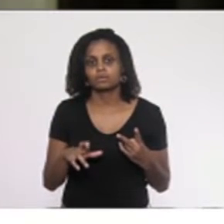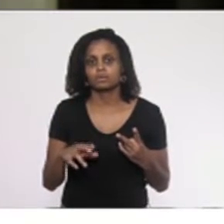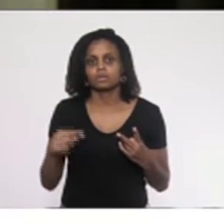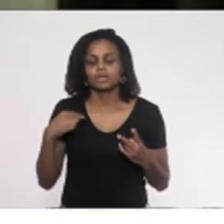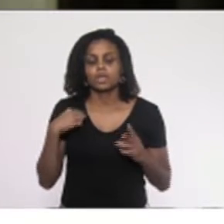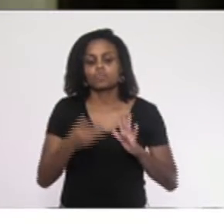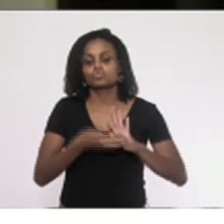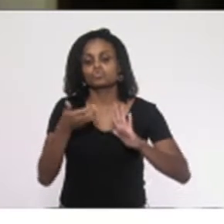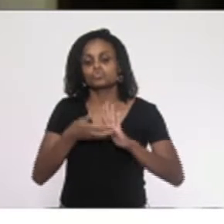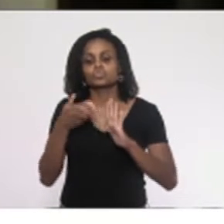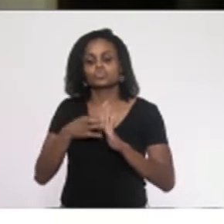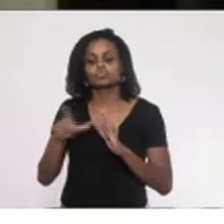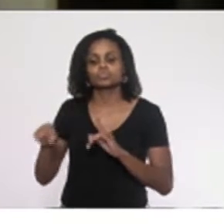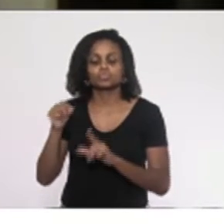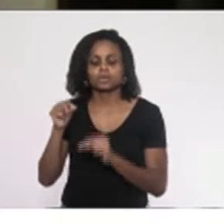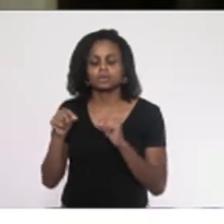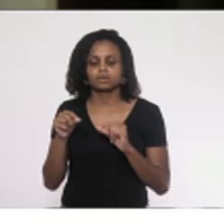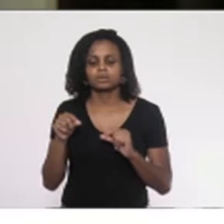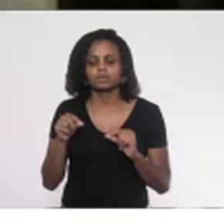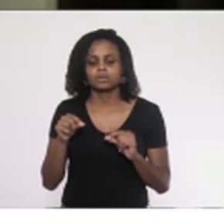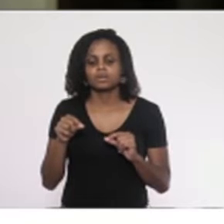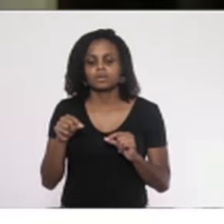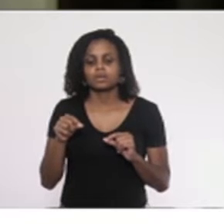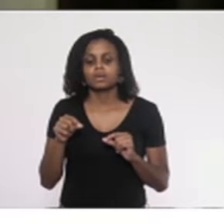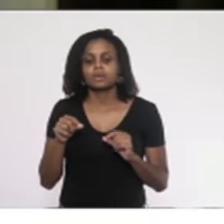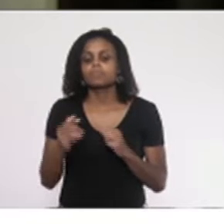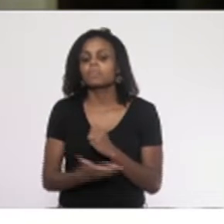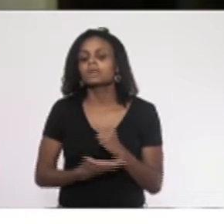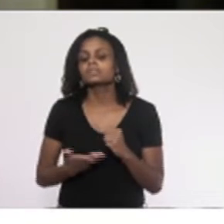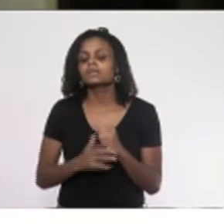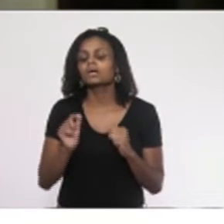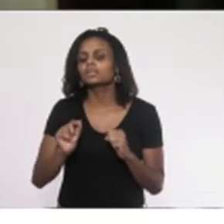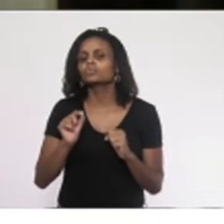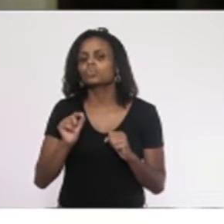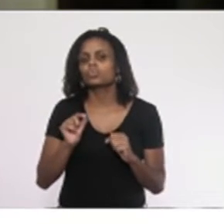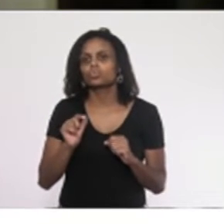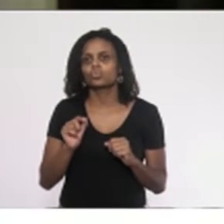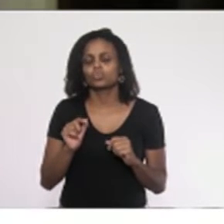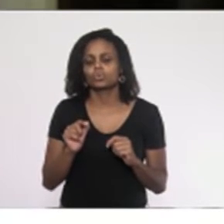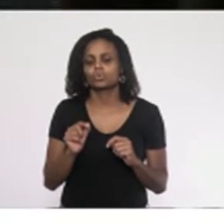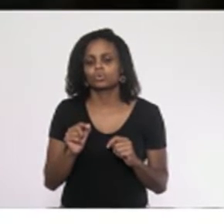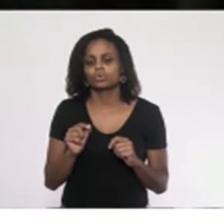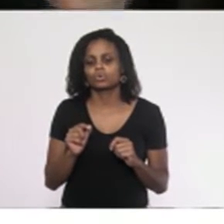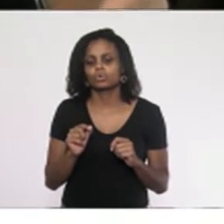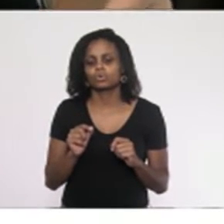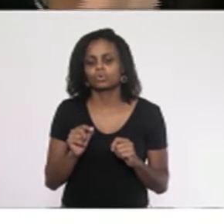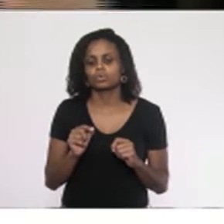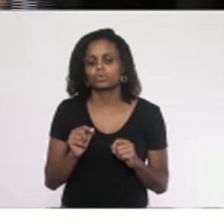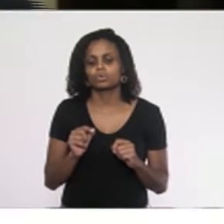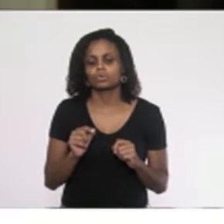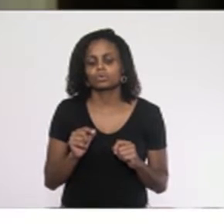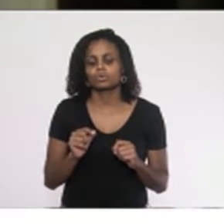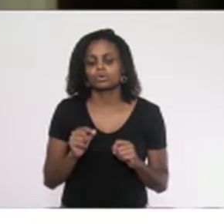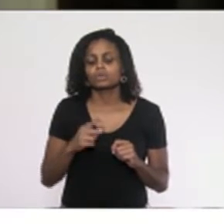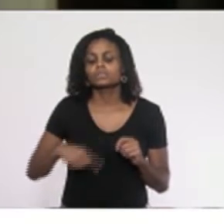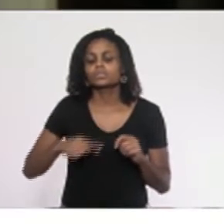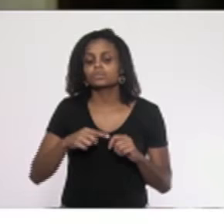Eu retiro meus destaques baseado na seguinte questão, para a gente deliberar.